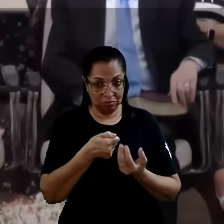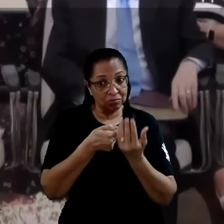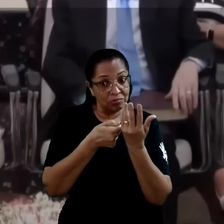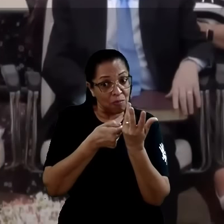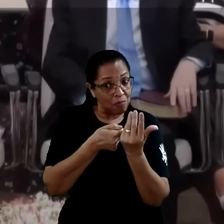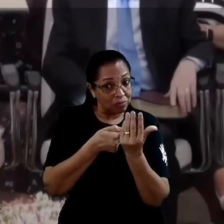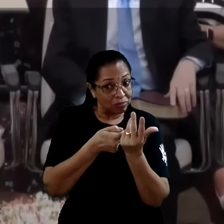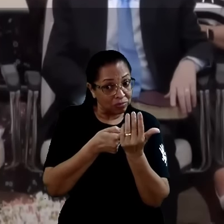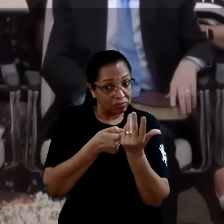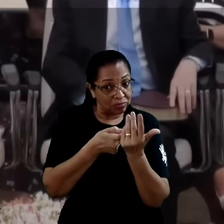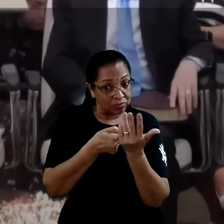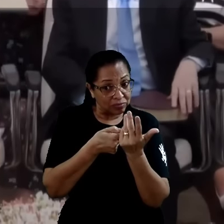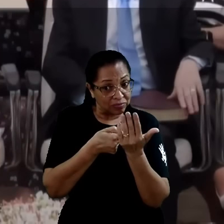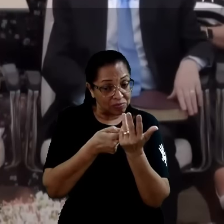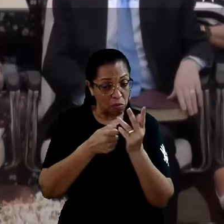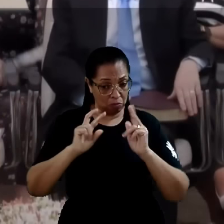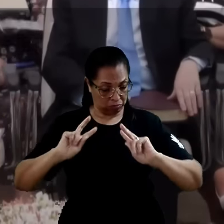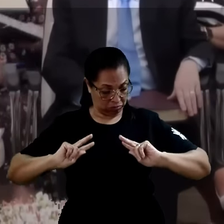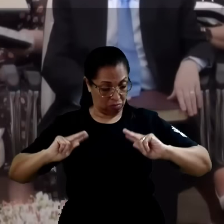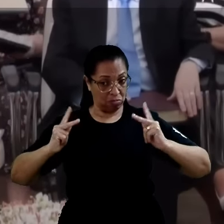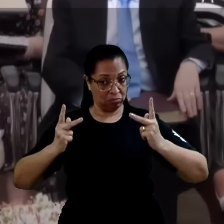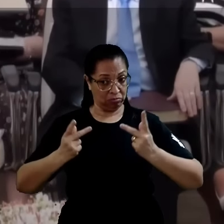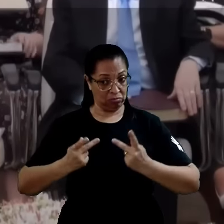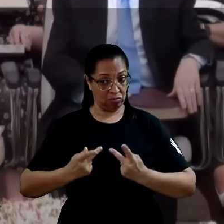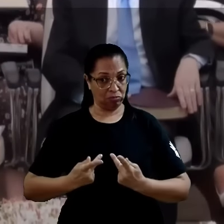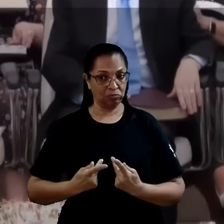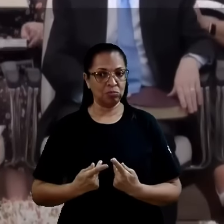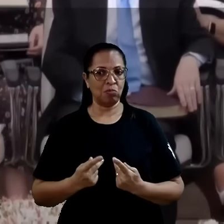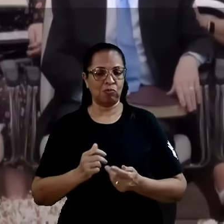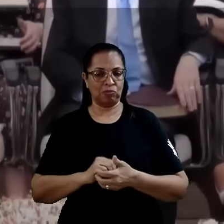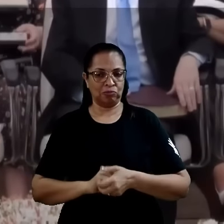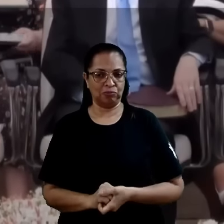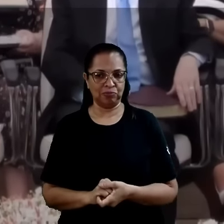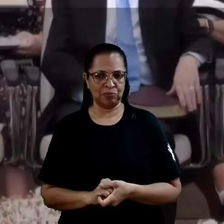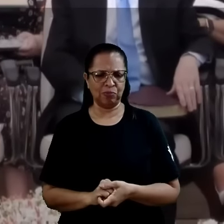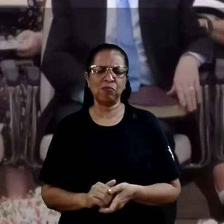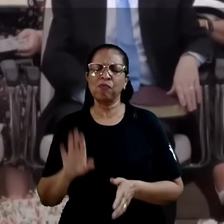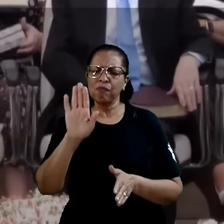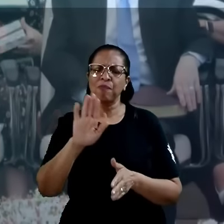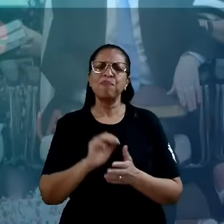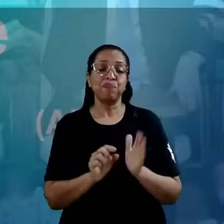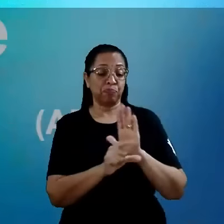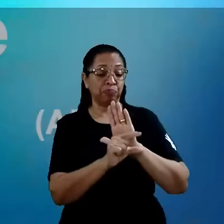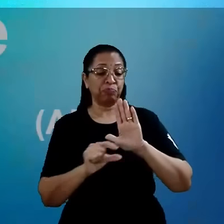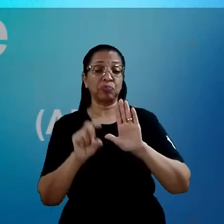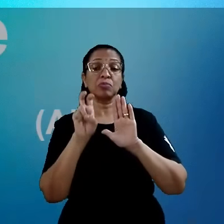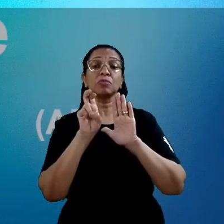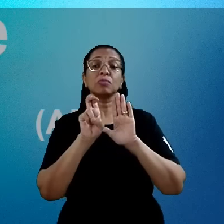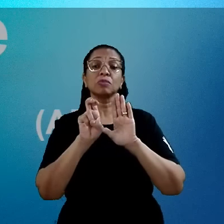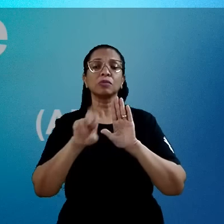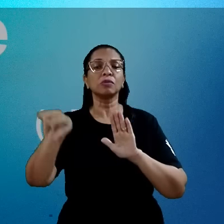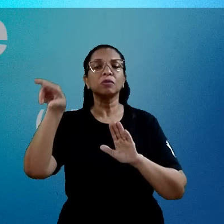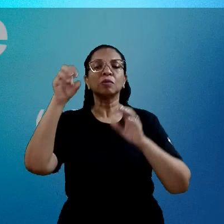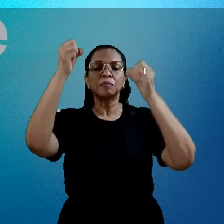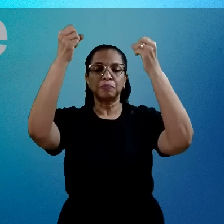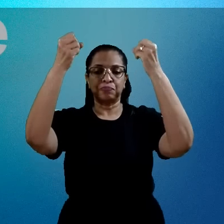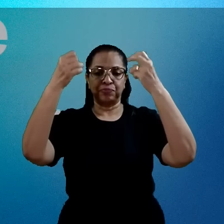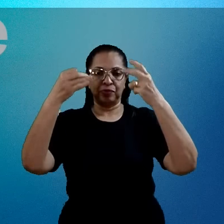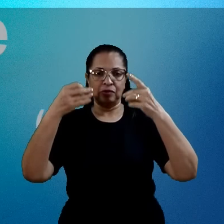palavra Versículo 5 diz assim trazendo a memória a fé não Fingida